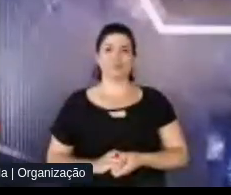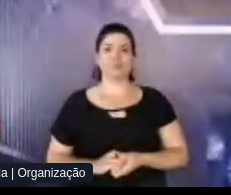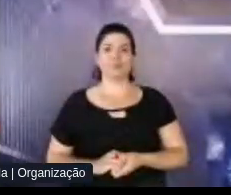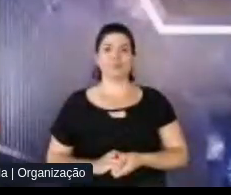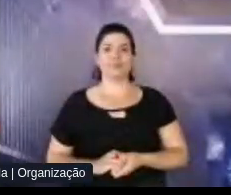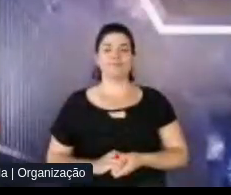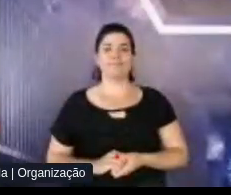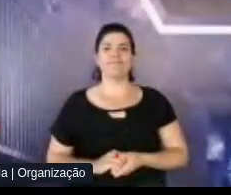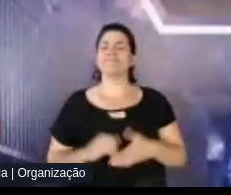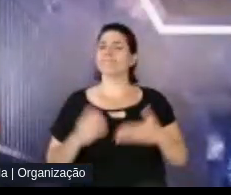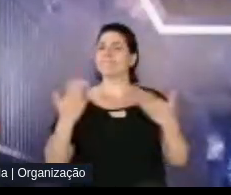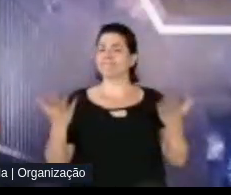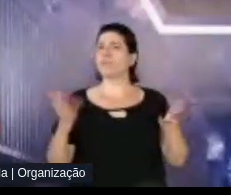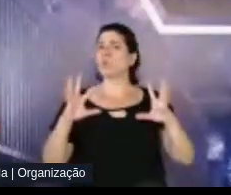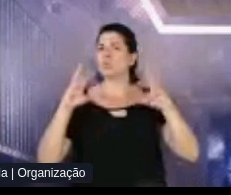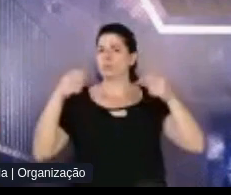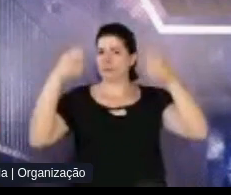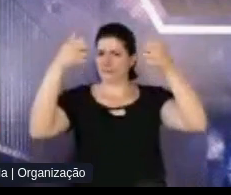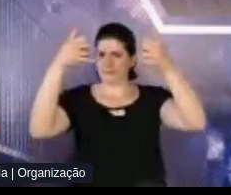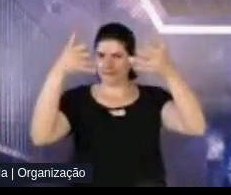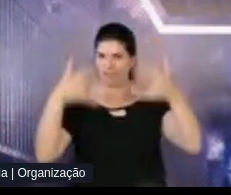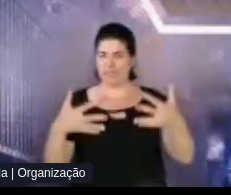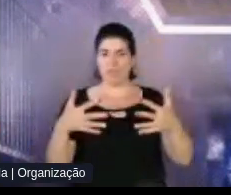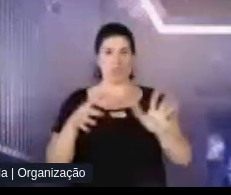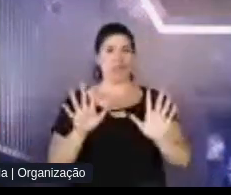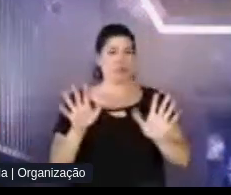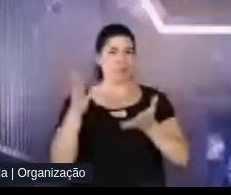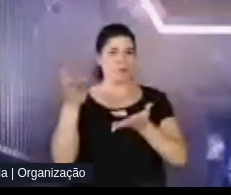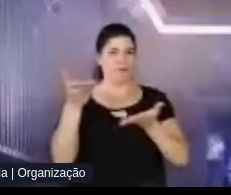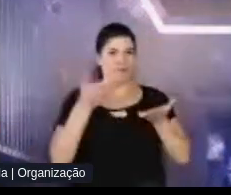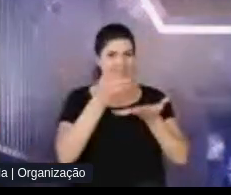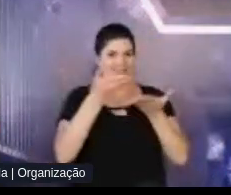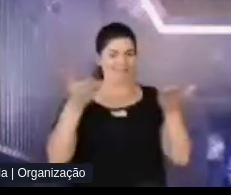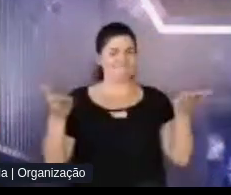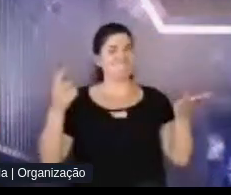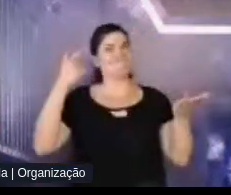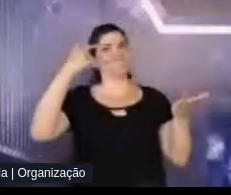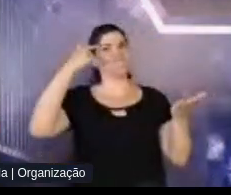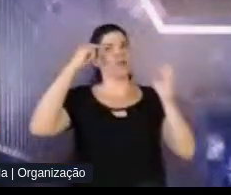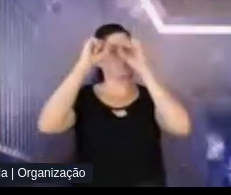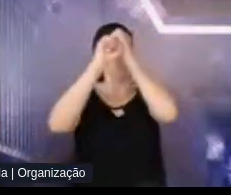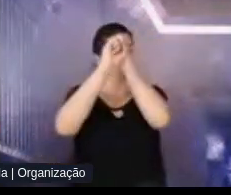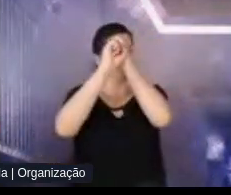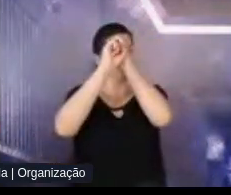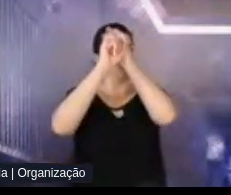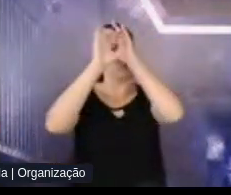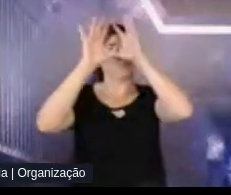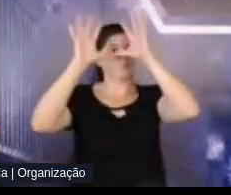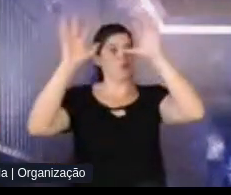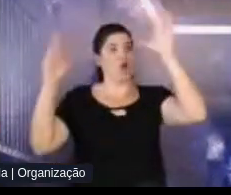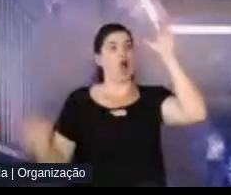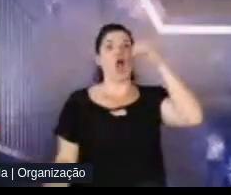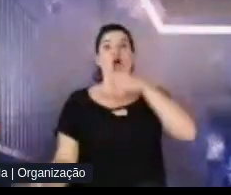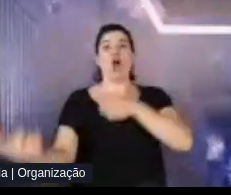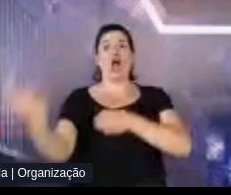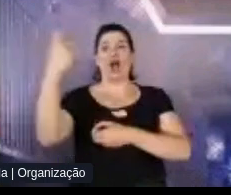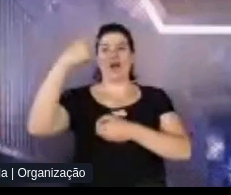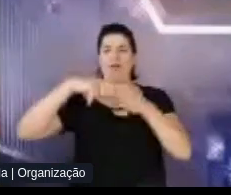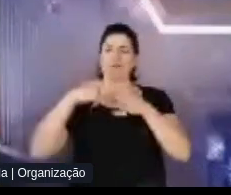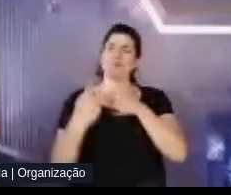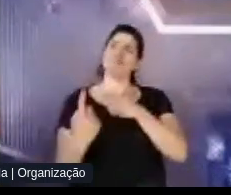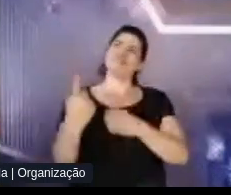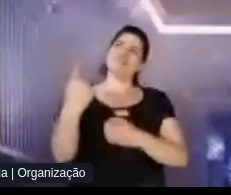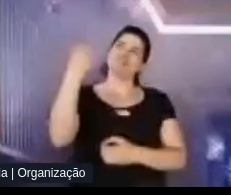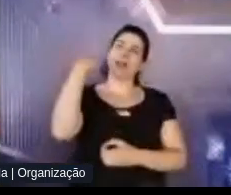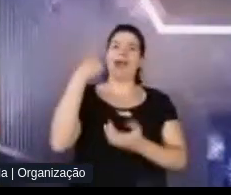E aí, diante de tudo isso que eu falei até agora, eu vou convidar vocês a gente viajar um pouco no tempo. Eu sei que muitos aqui